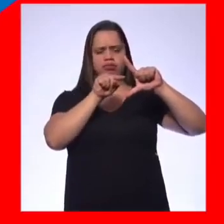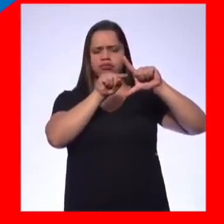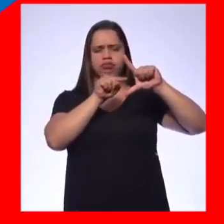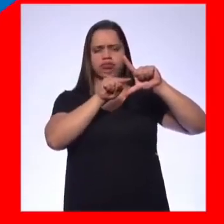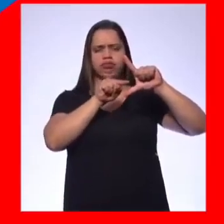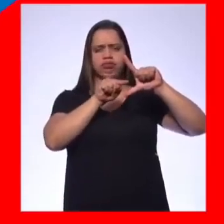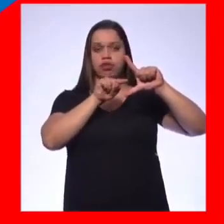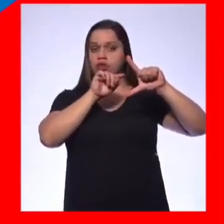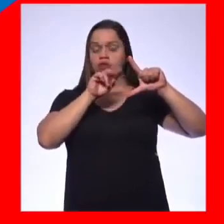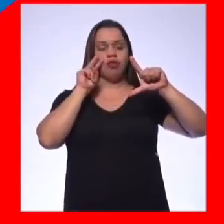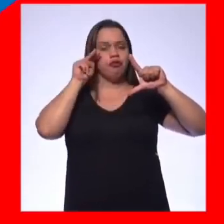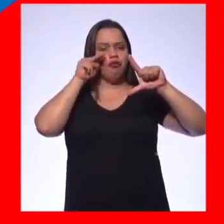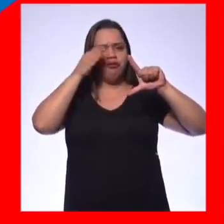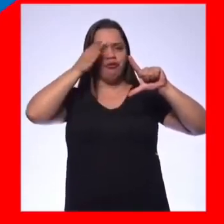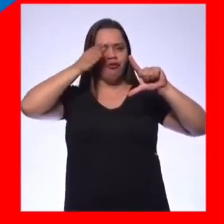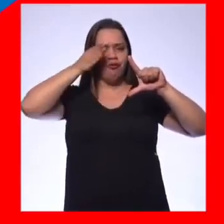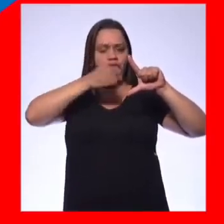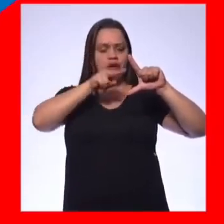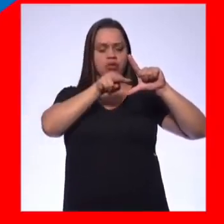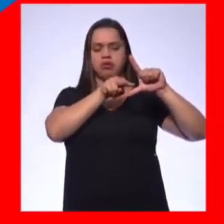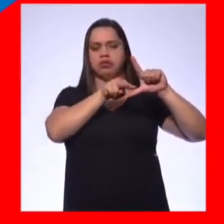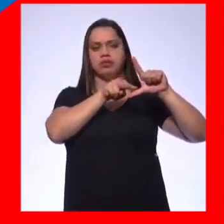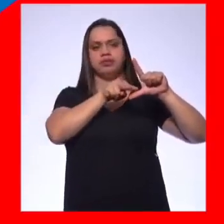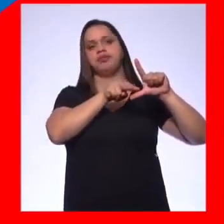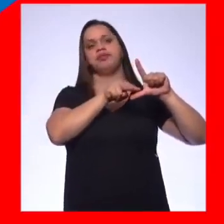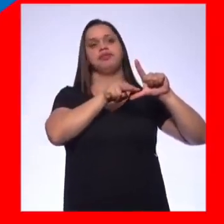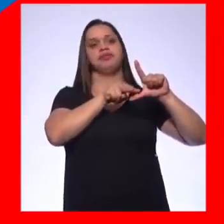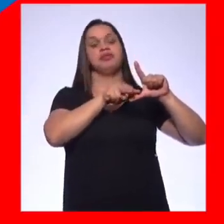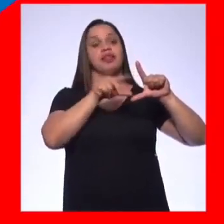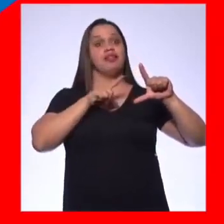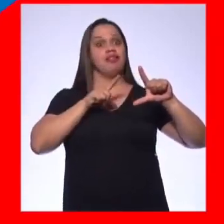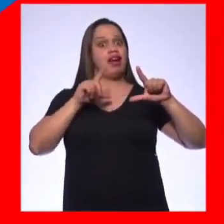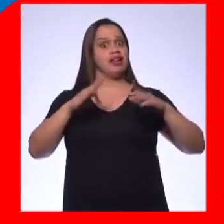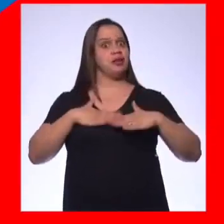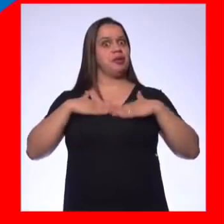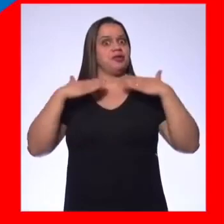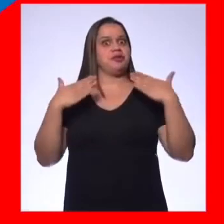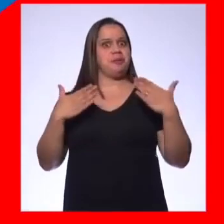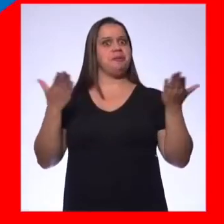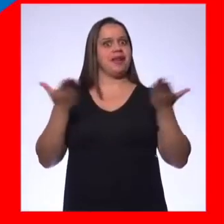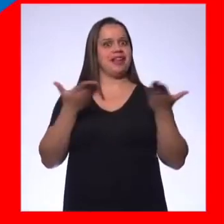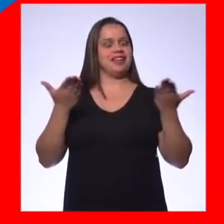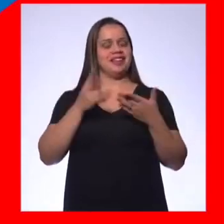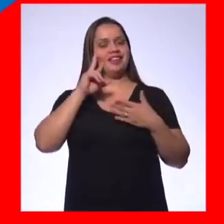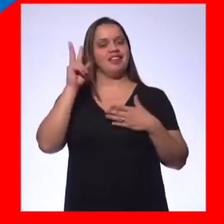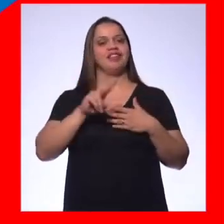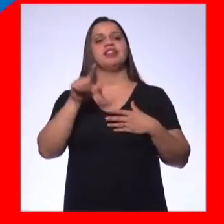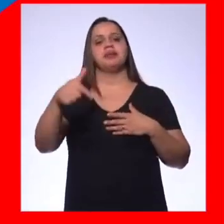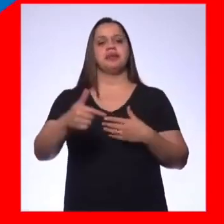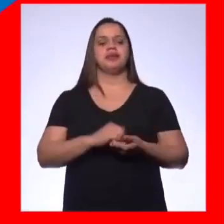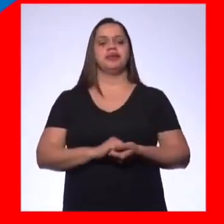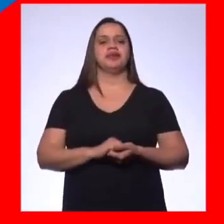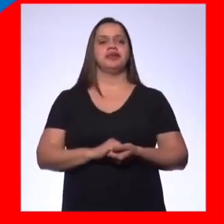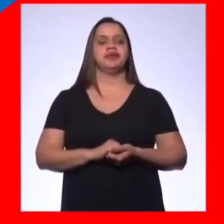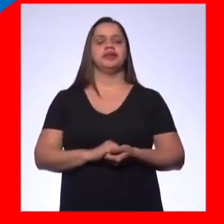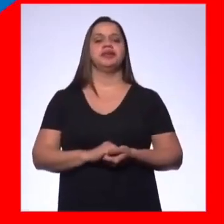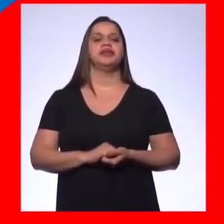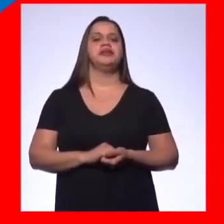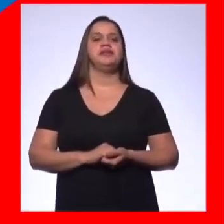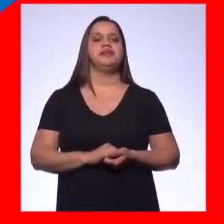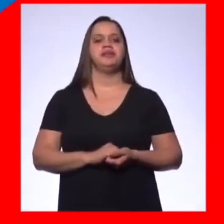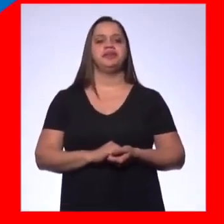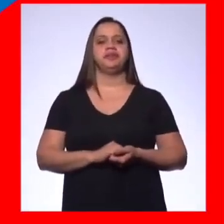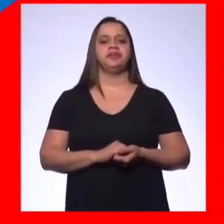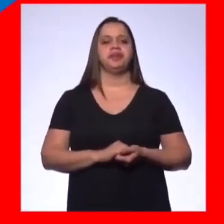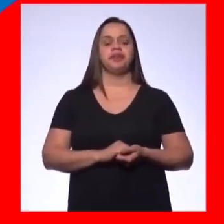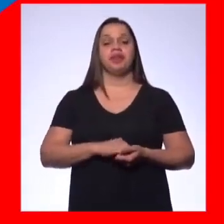daí, foca aí, que você vai ter uma surpresa daqui a pouquinho quando a gente... Ó, dá